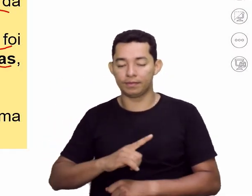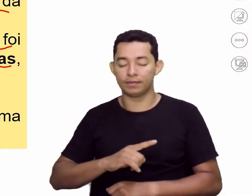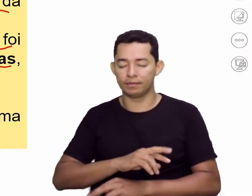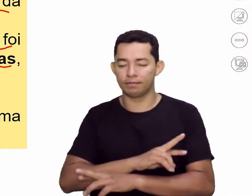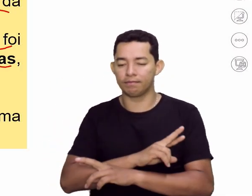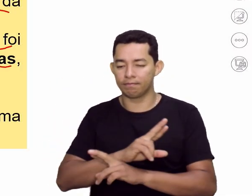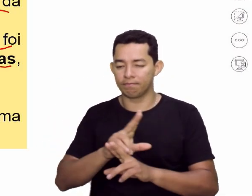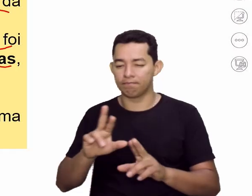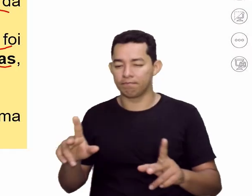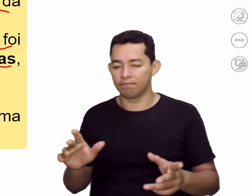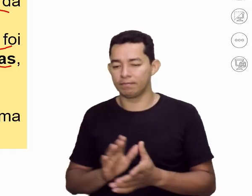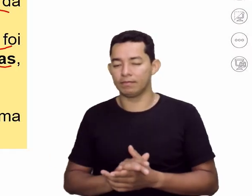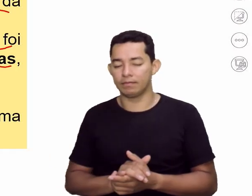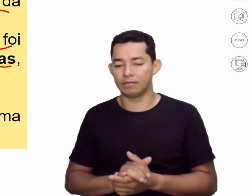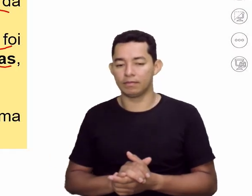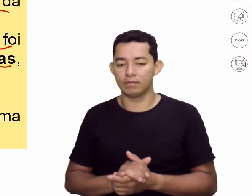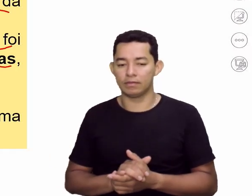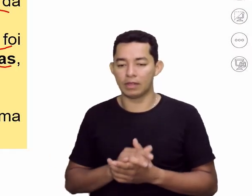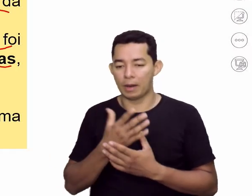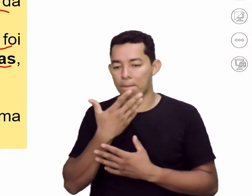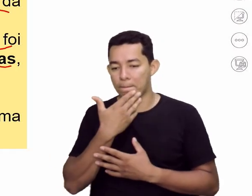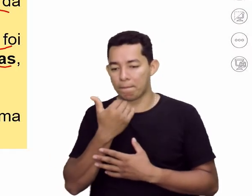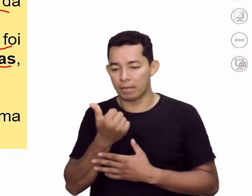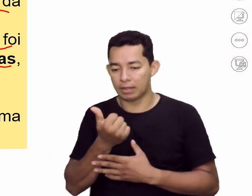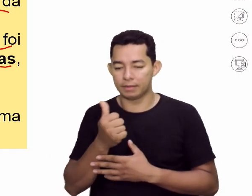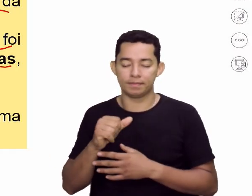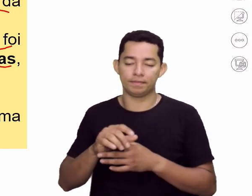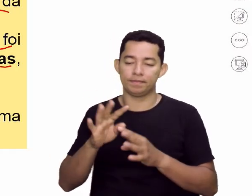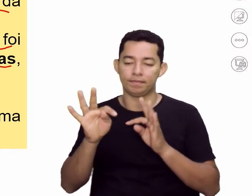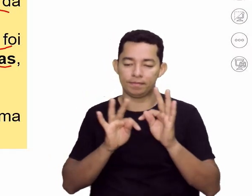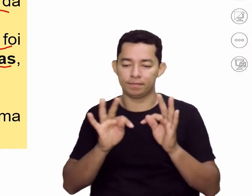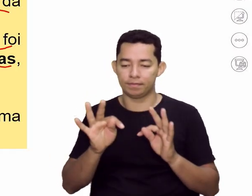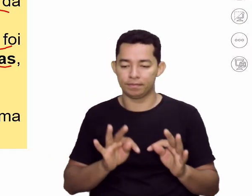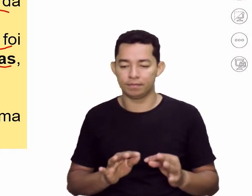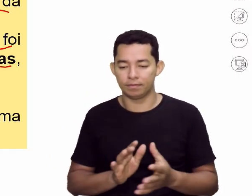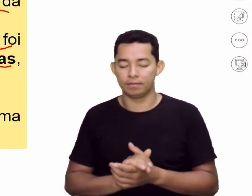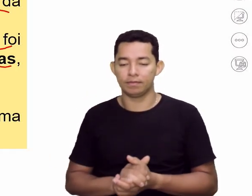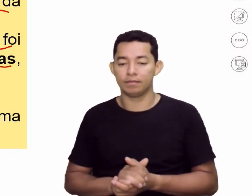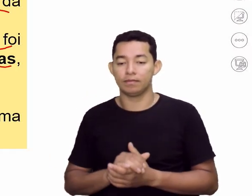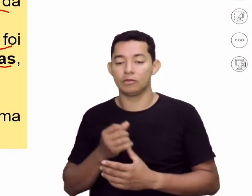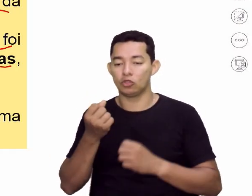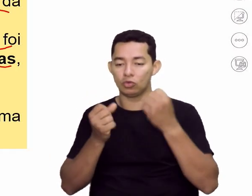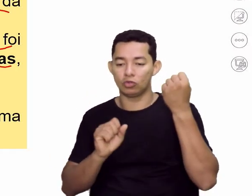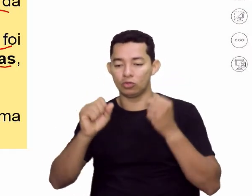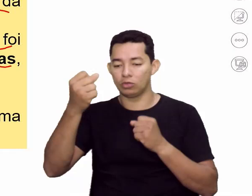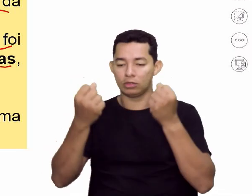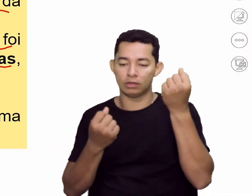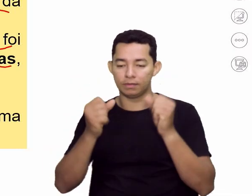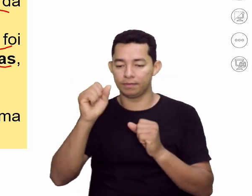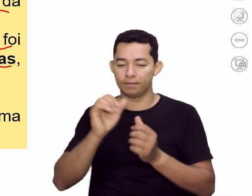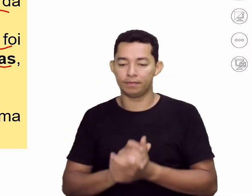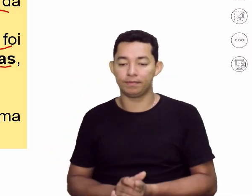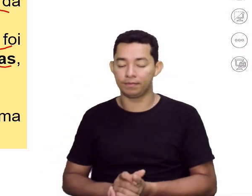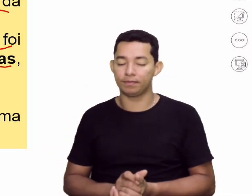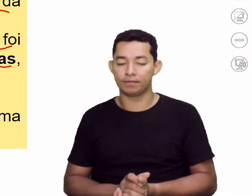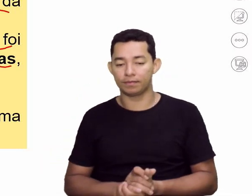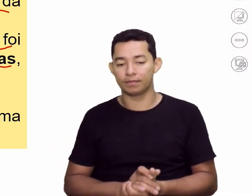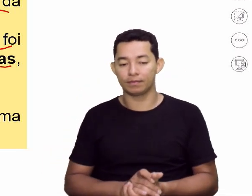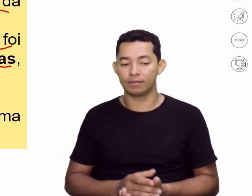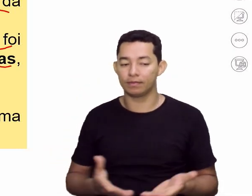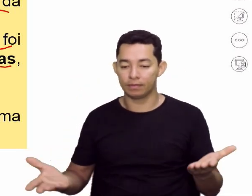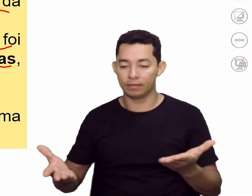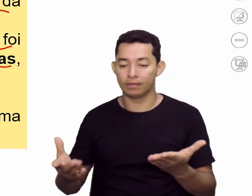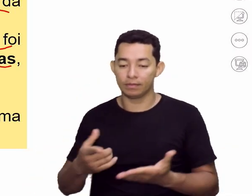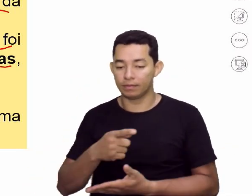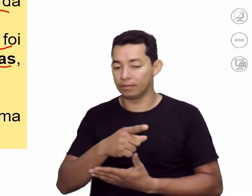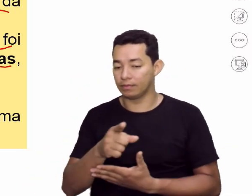científicas, melhorias tecnológicas e industriais. Viu aí? E agora você já está entendendo mais